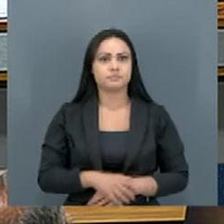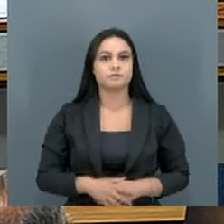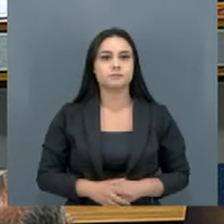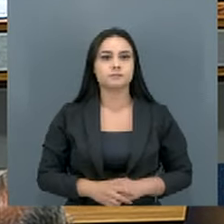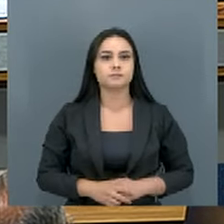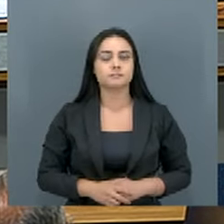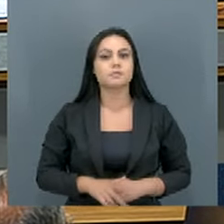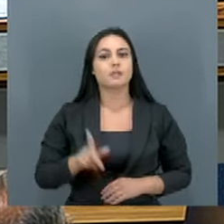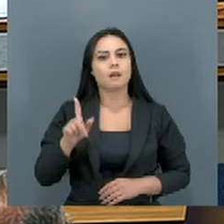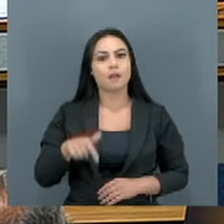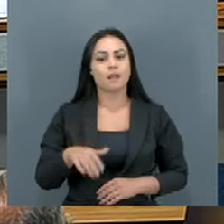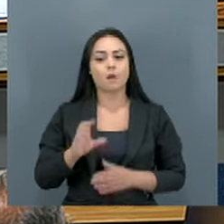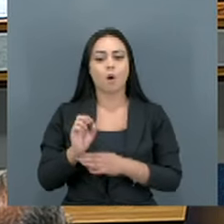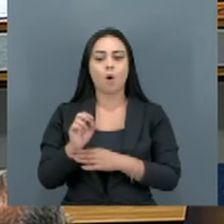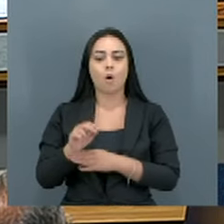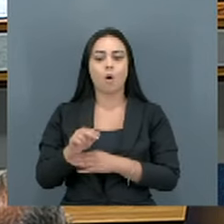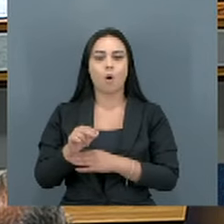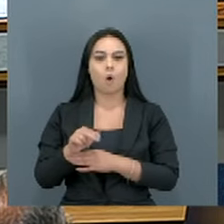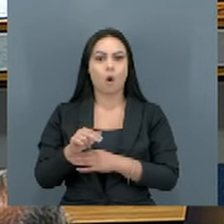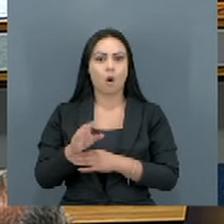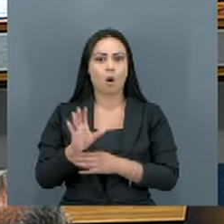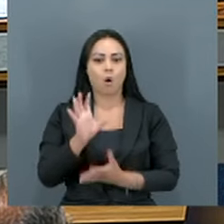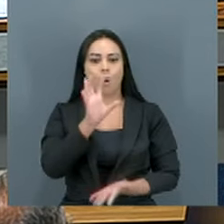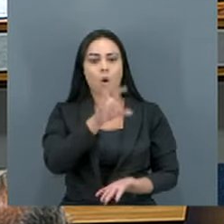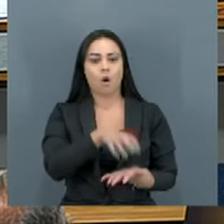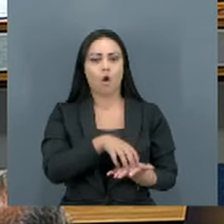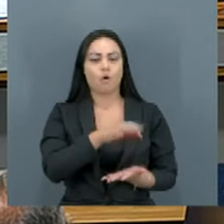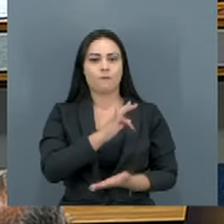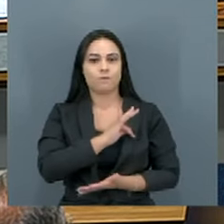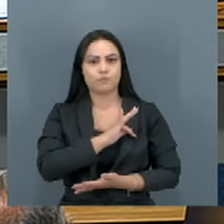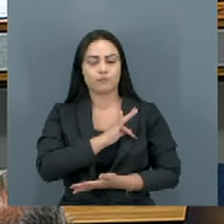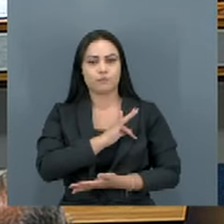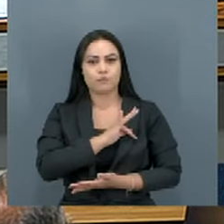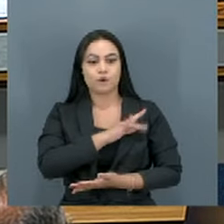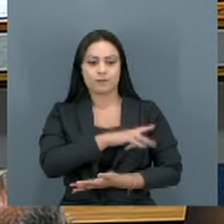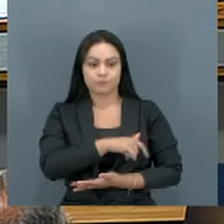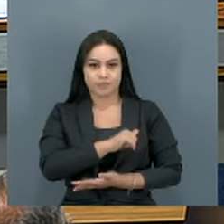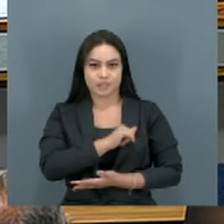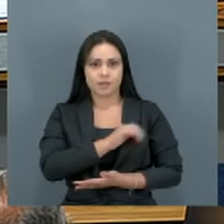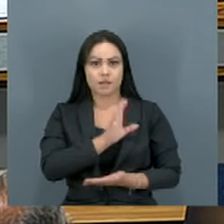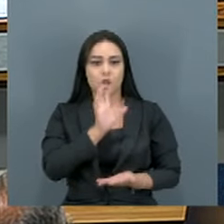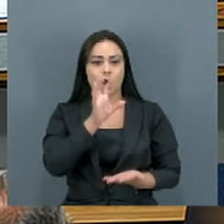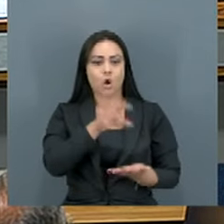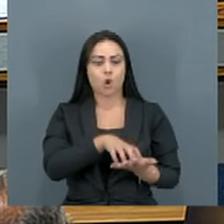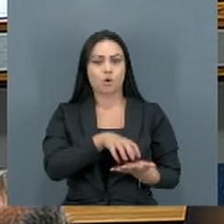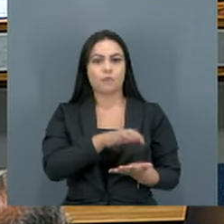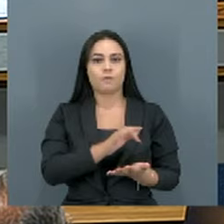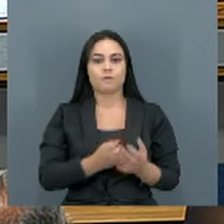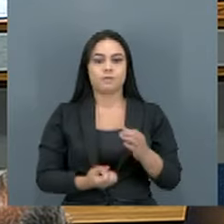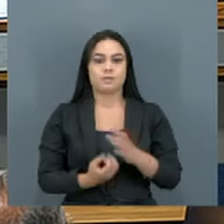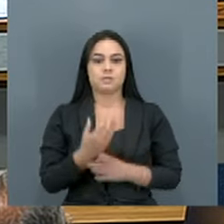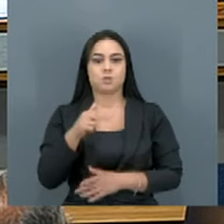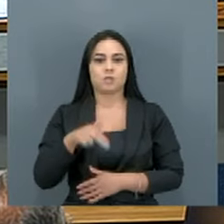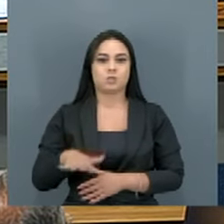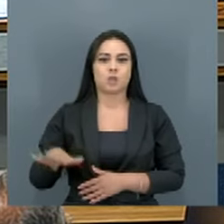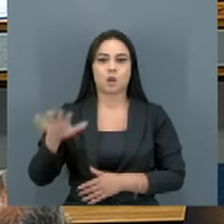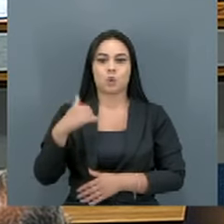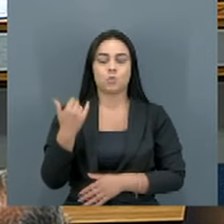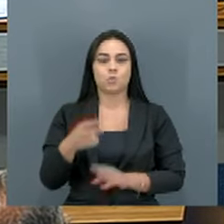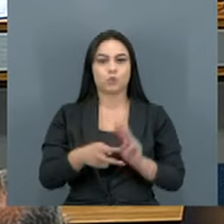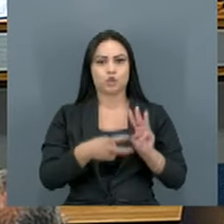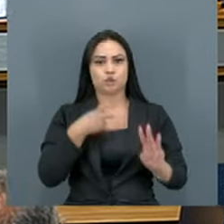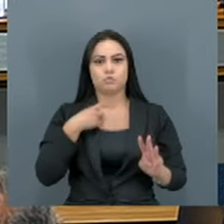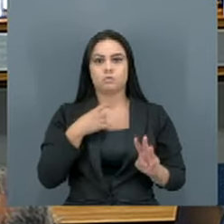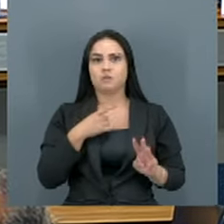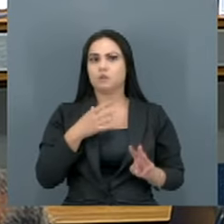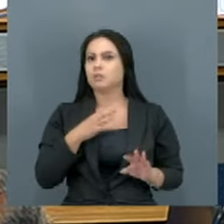a FUNAI é órgão, a Fundação Nacional do Índio, né? A FUNAI é responsável. A FUNAI nem